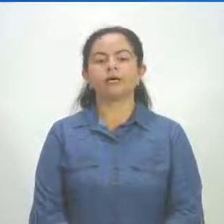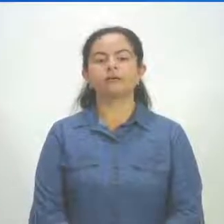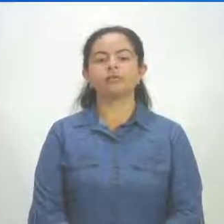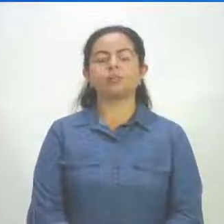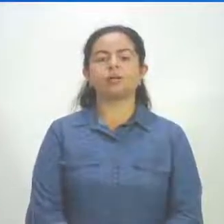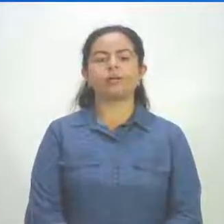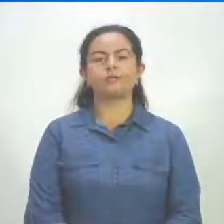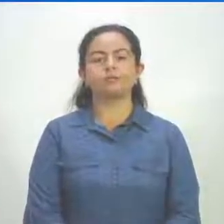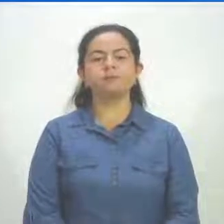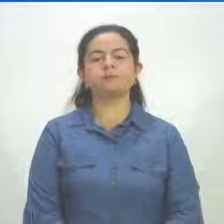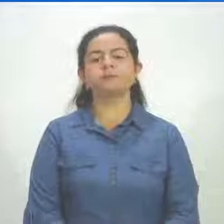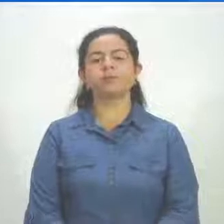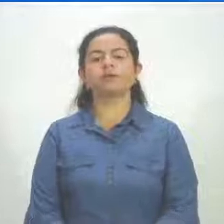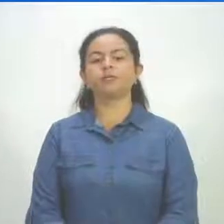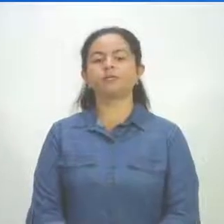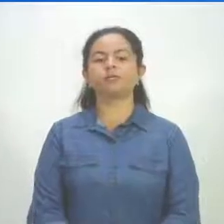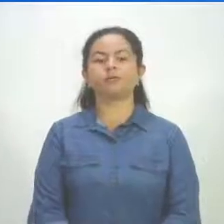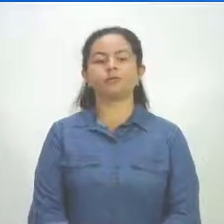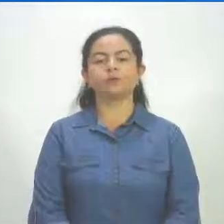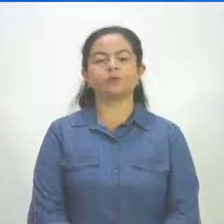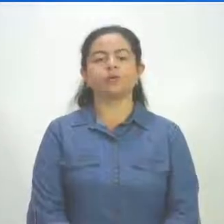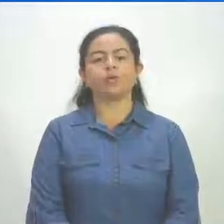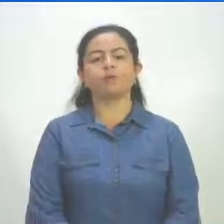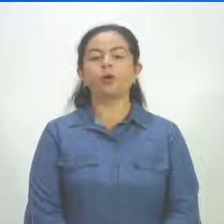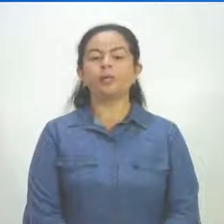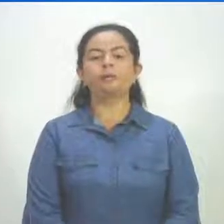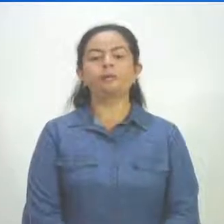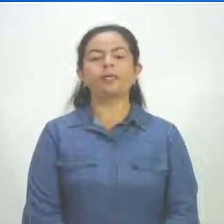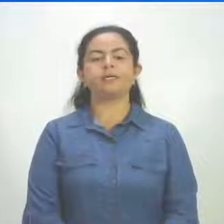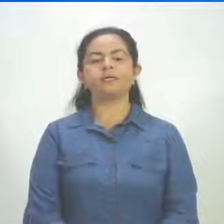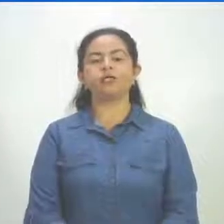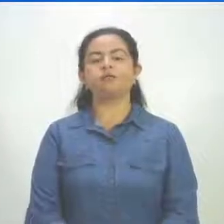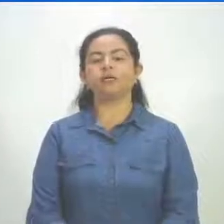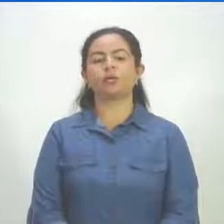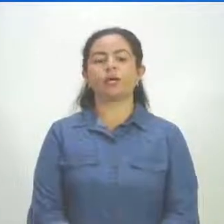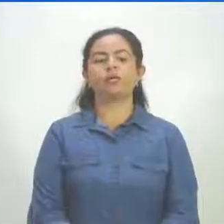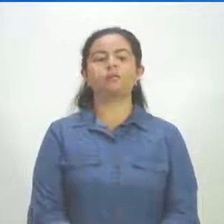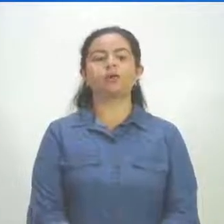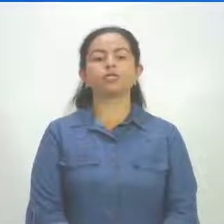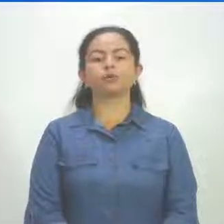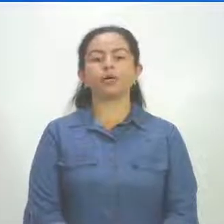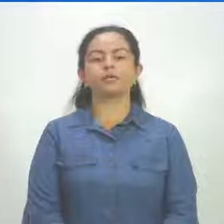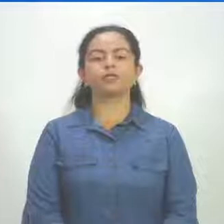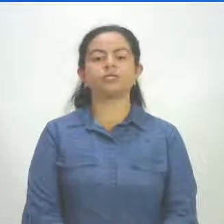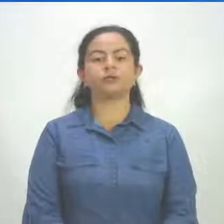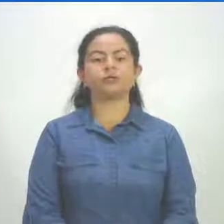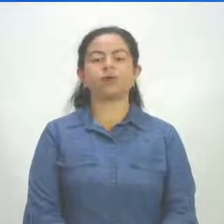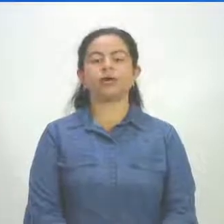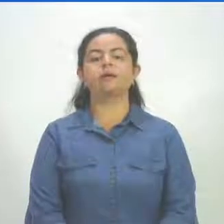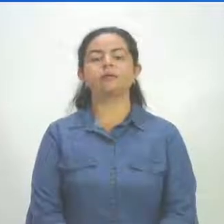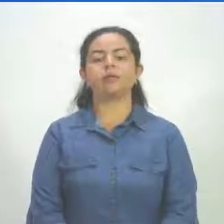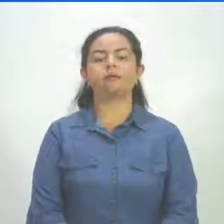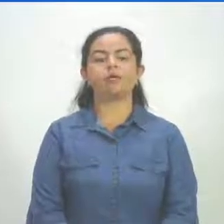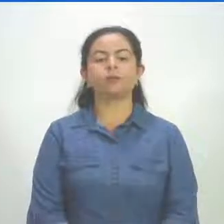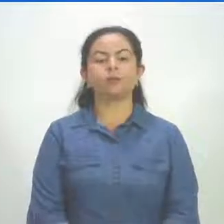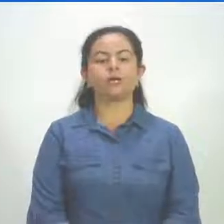Este relato de experiência foi desenvolvido por mim, Mariana de Oliveira Coelho, pós-graduada em Gestão